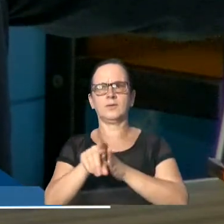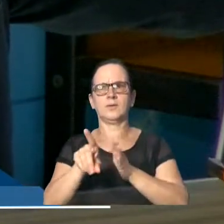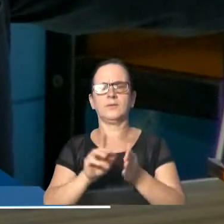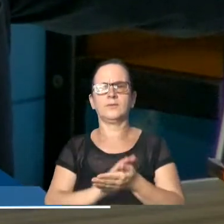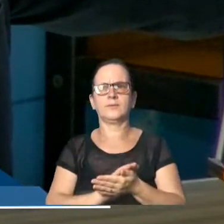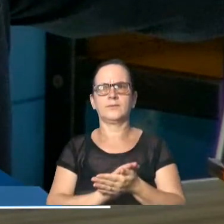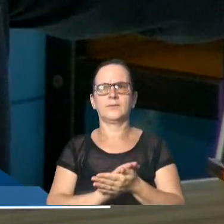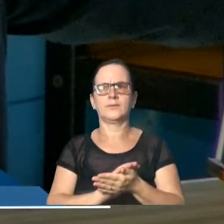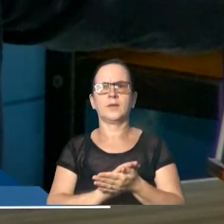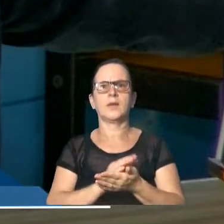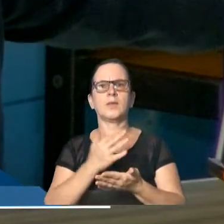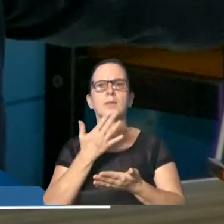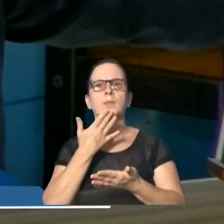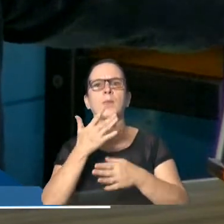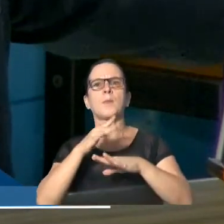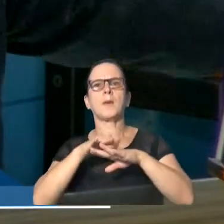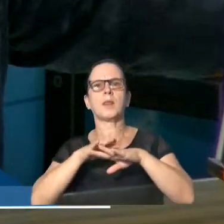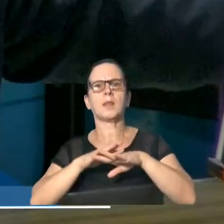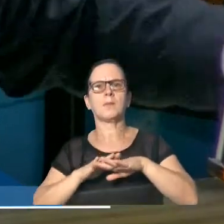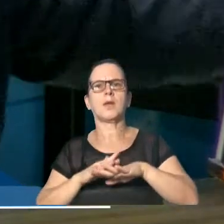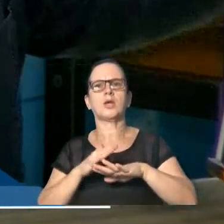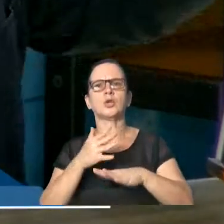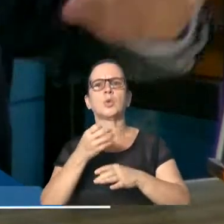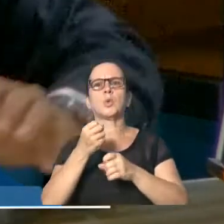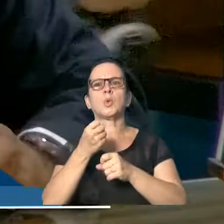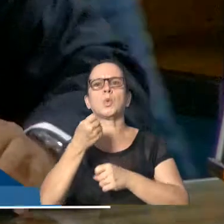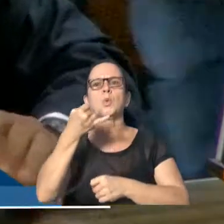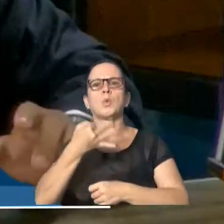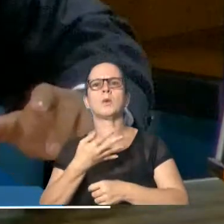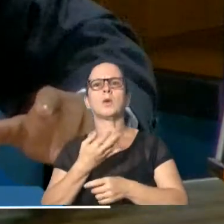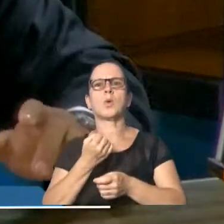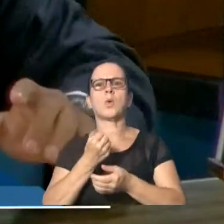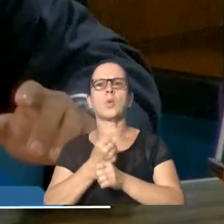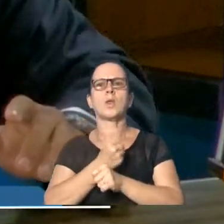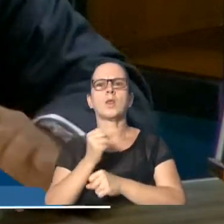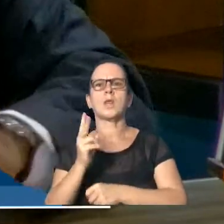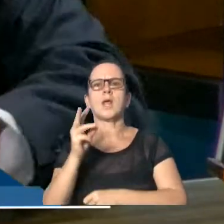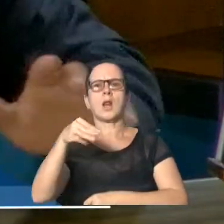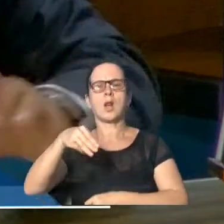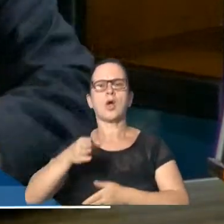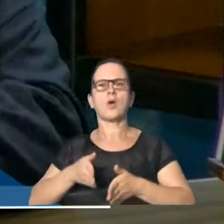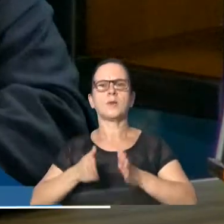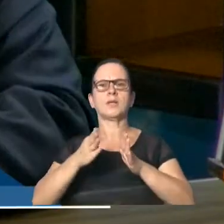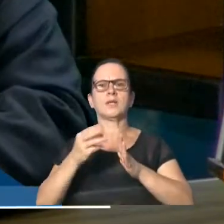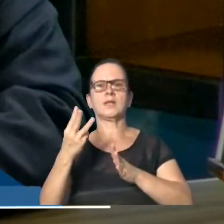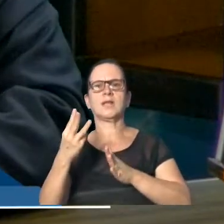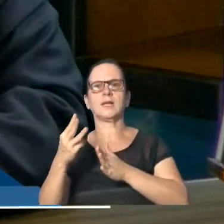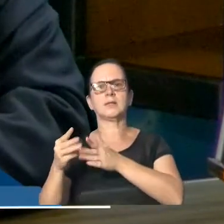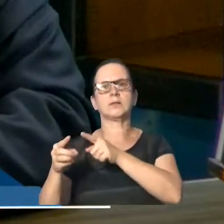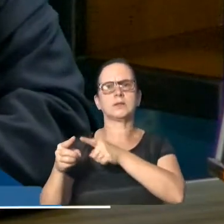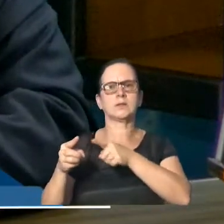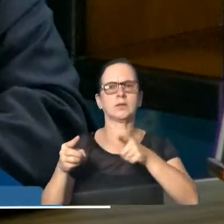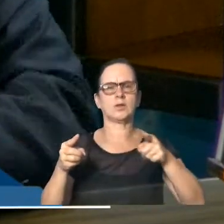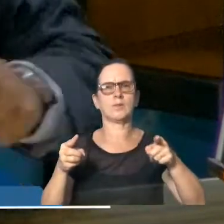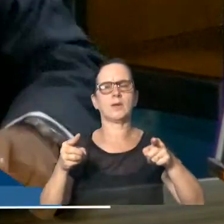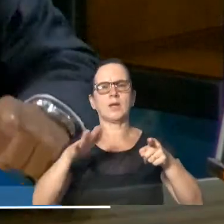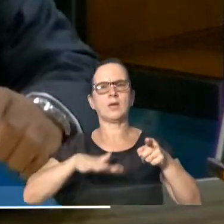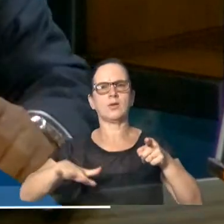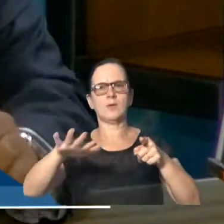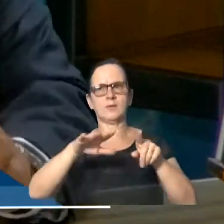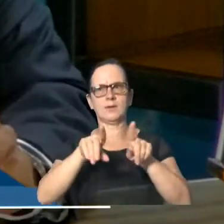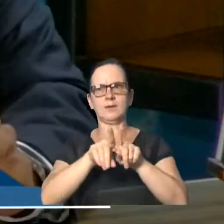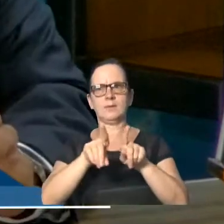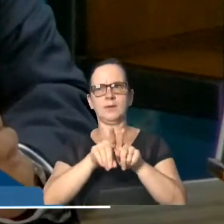que ele é bom em matemática, em número, quantos quilômetros? Segundo ele, é 3 quilômetros que dá ali naquela região.